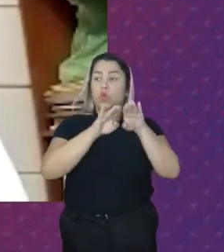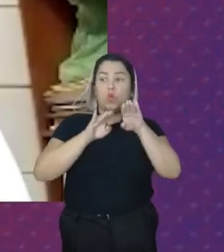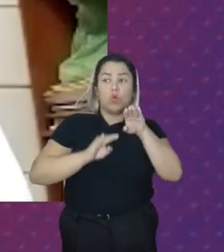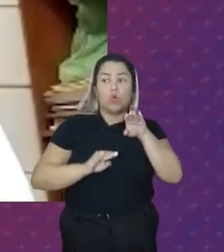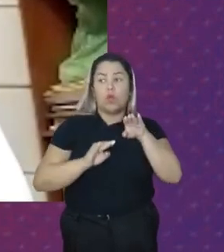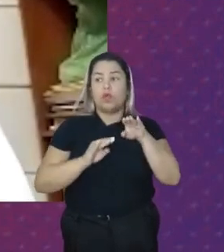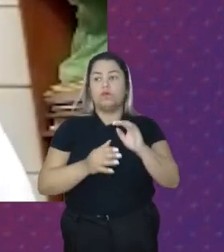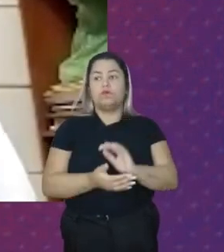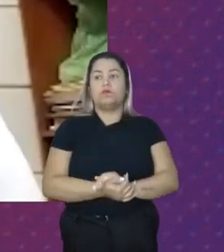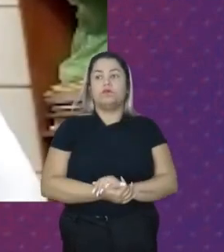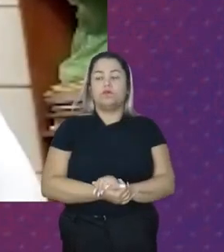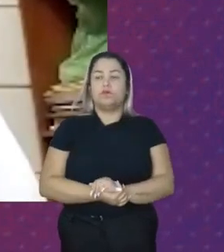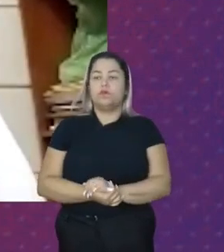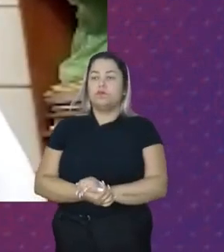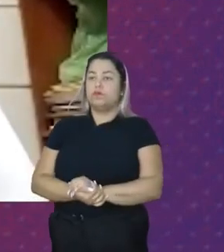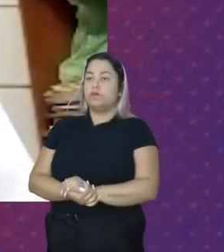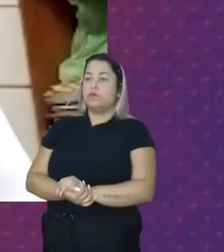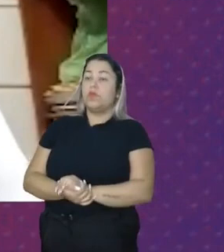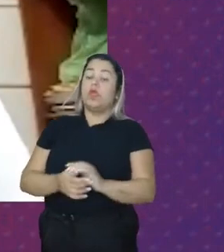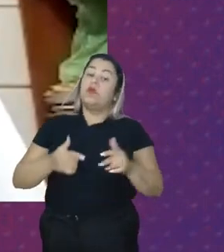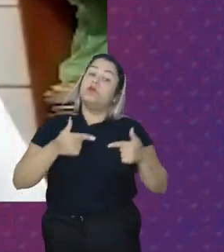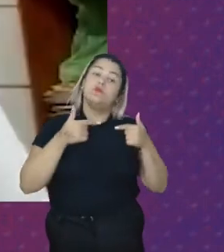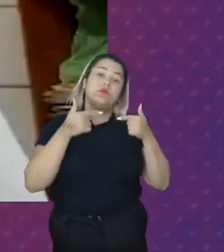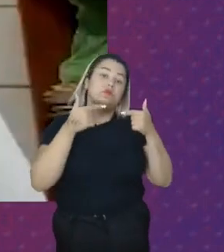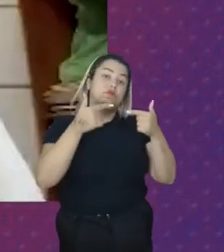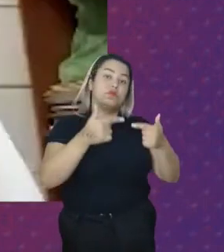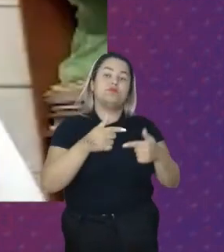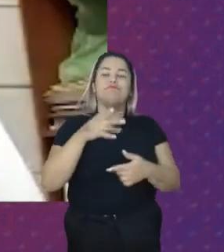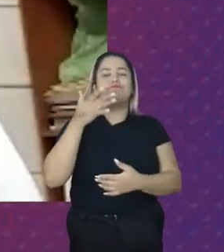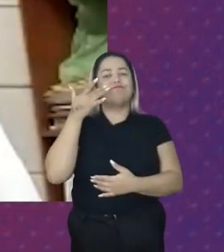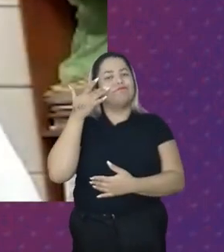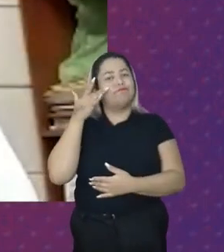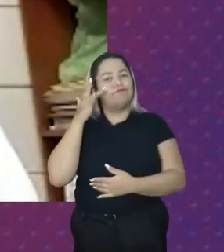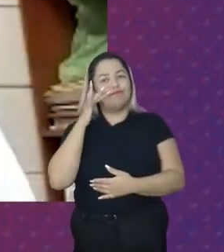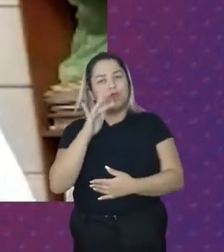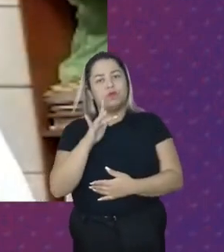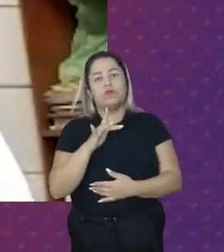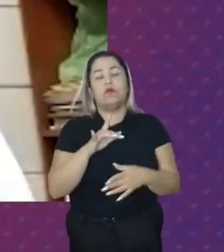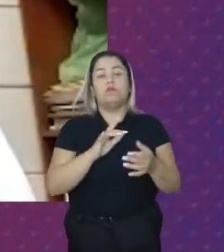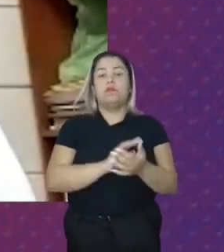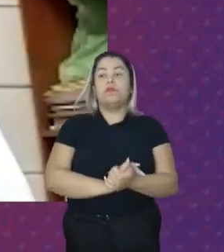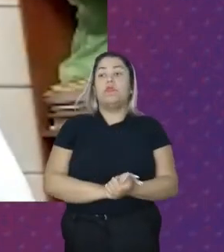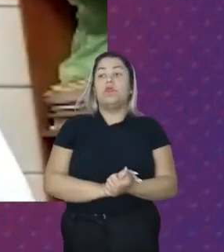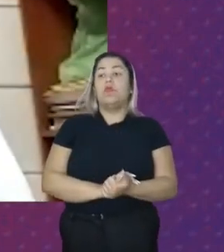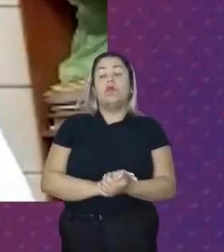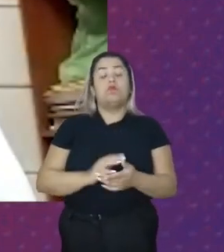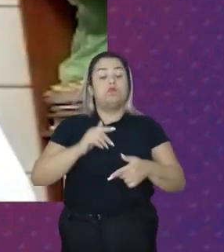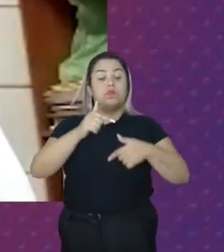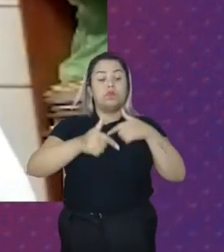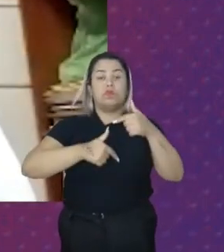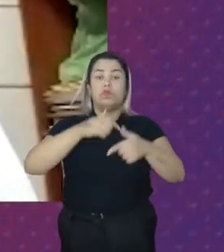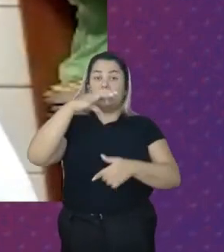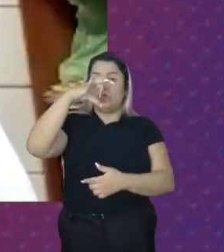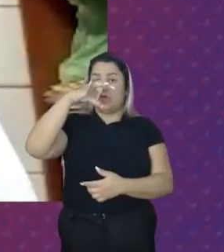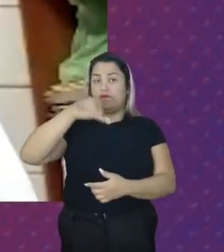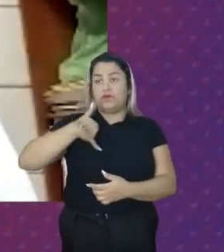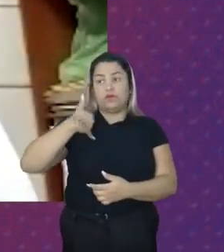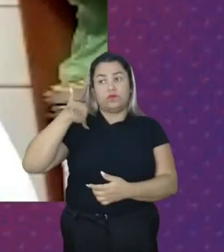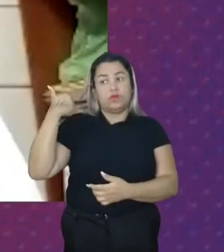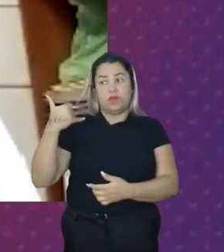Então Essa luta E eu não sabia Eu comecei a trabalhar Aos 9 anos de idade